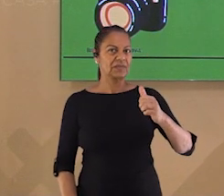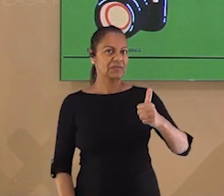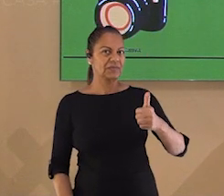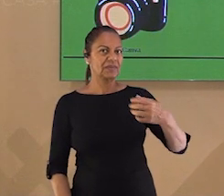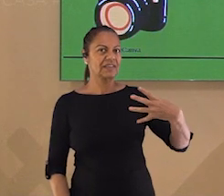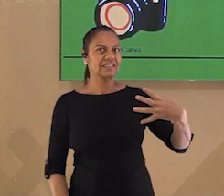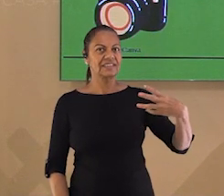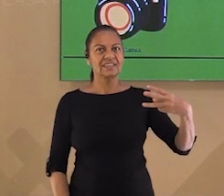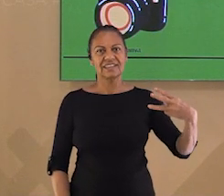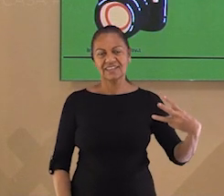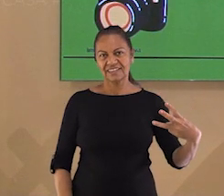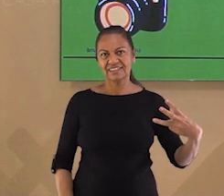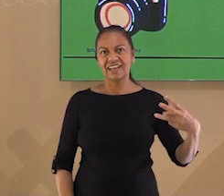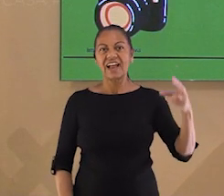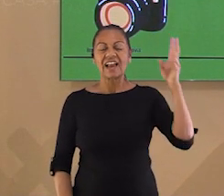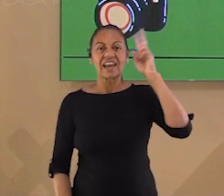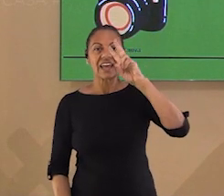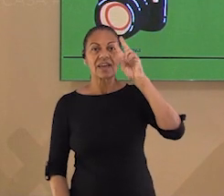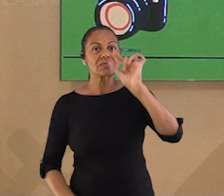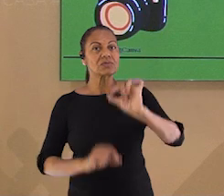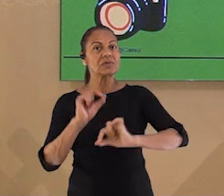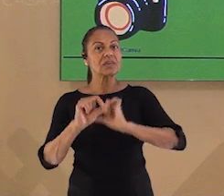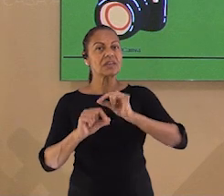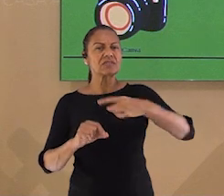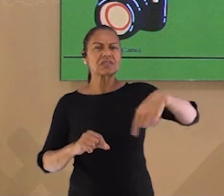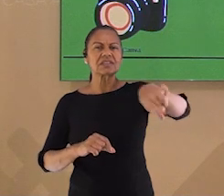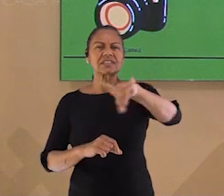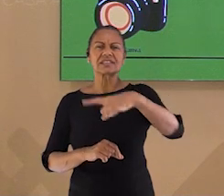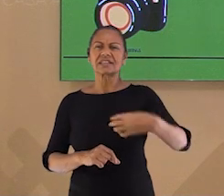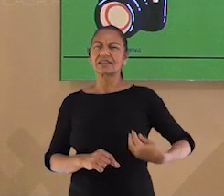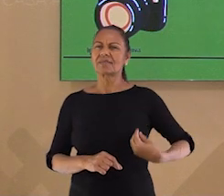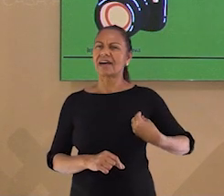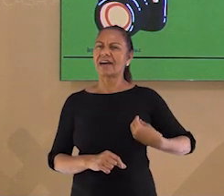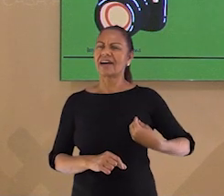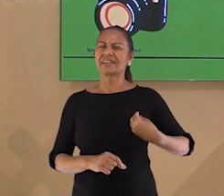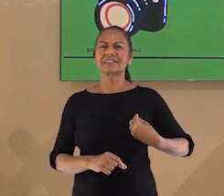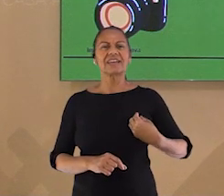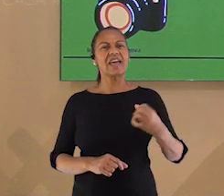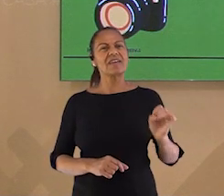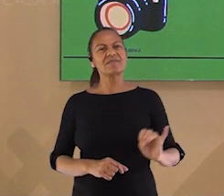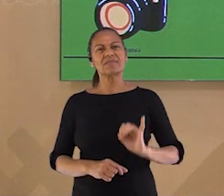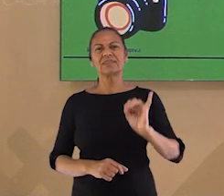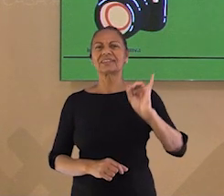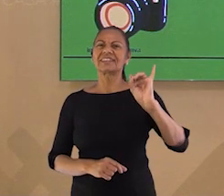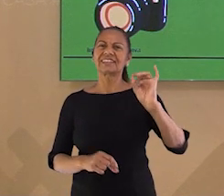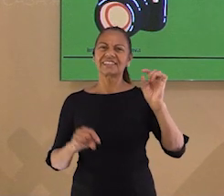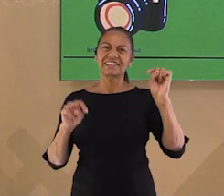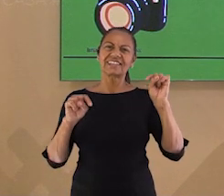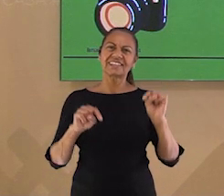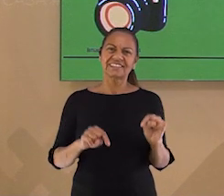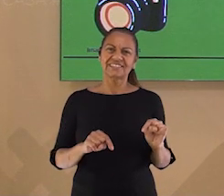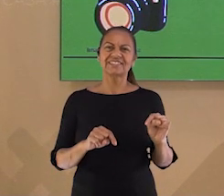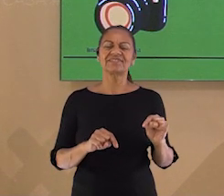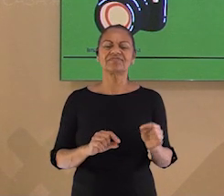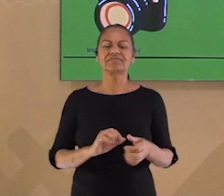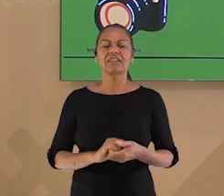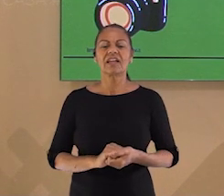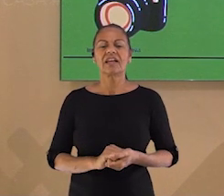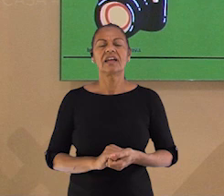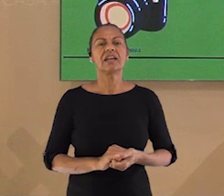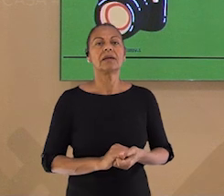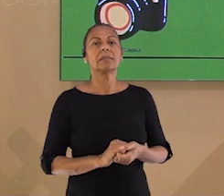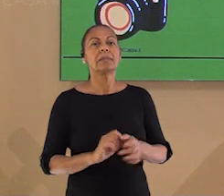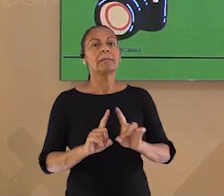99661 0143. Lembre-se que a sua participação é muito importante para nós do Dever em Casa na